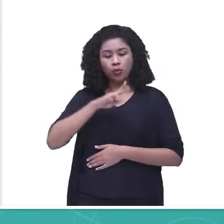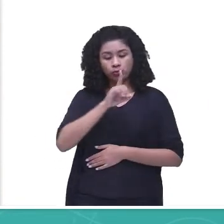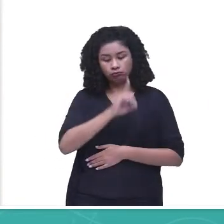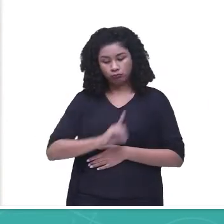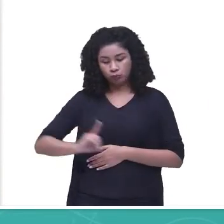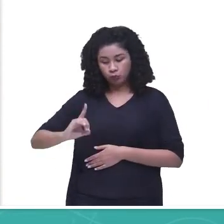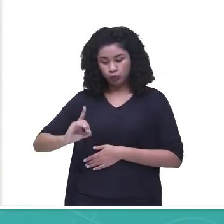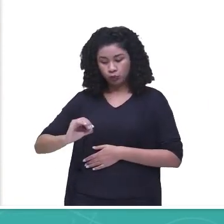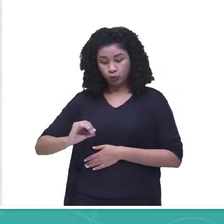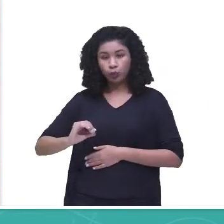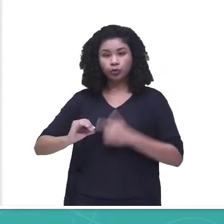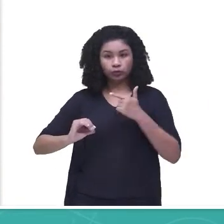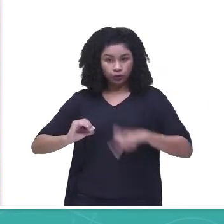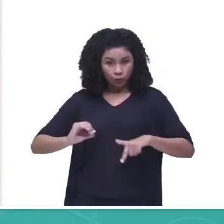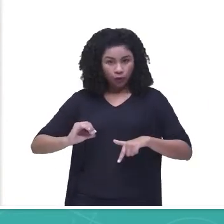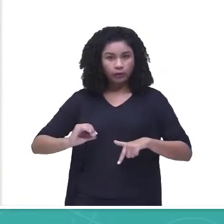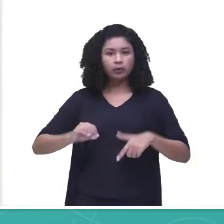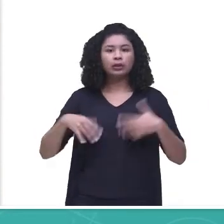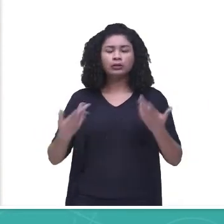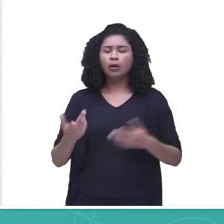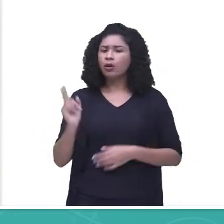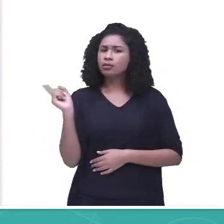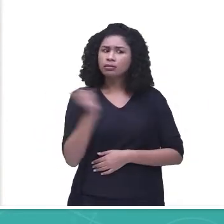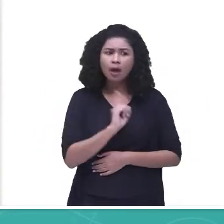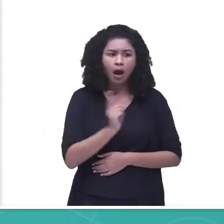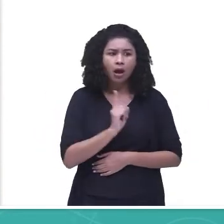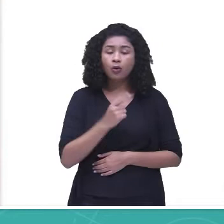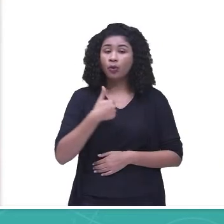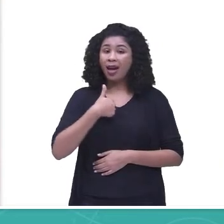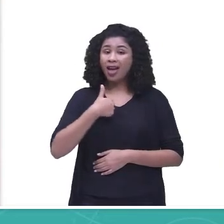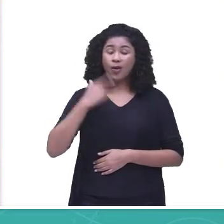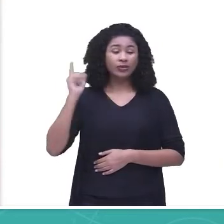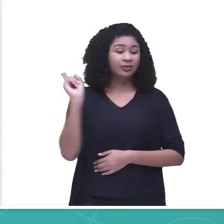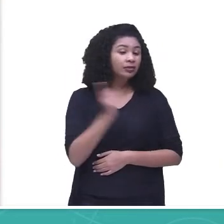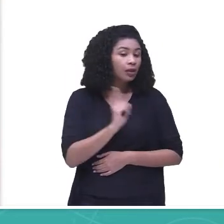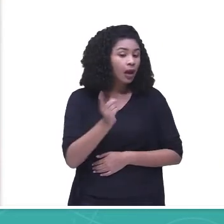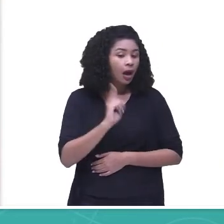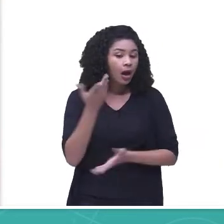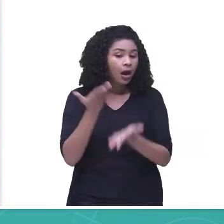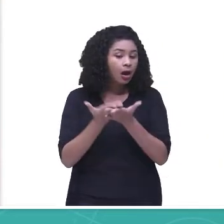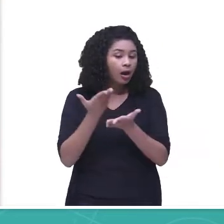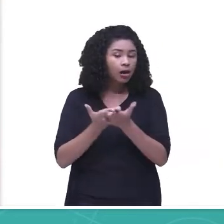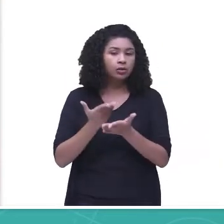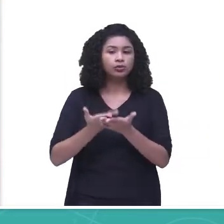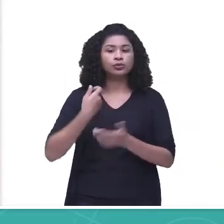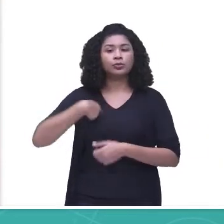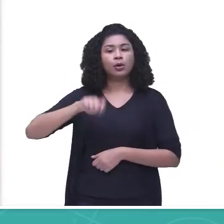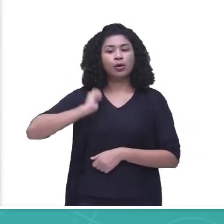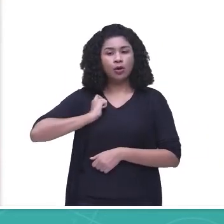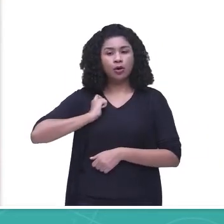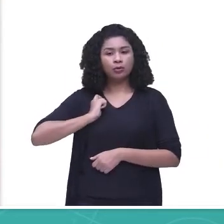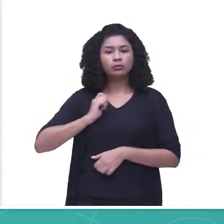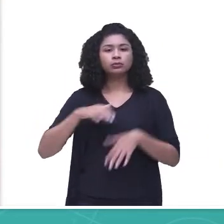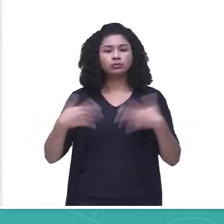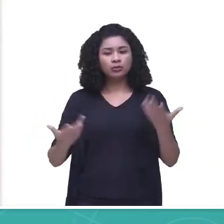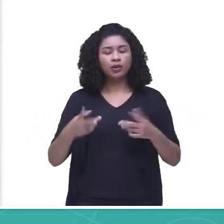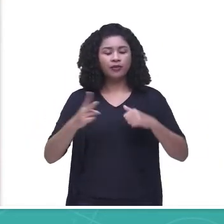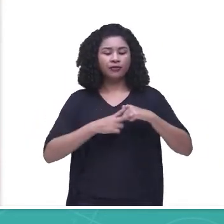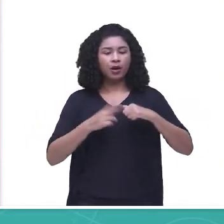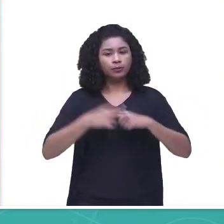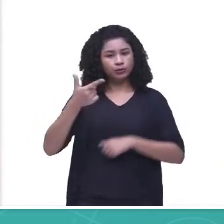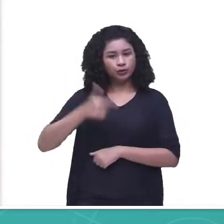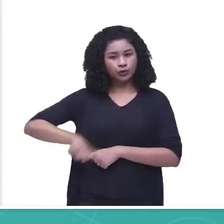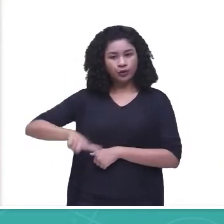assim, no, I don't. Não, eu não estudo espanhol. Tá? Então, quando eu repito o verbo como aqui, no, I